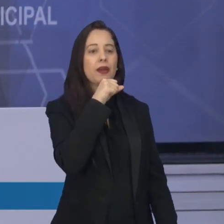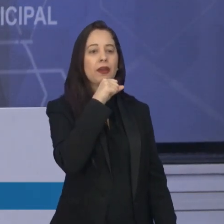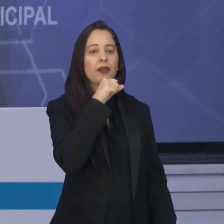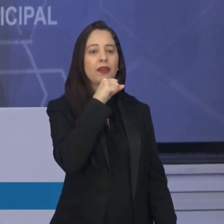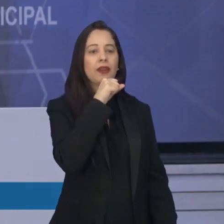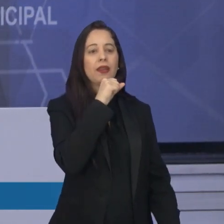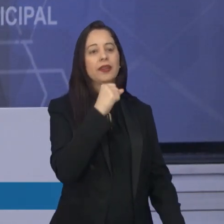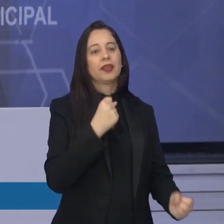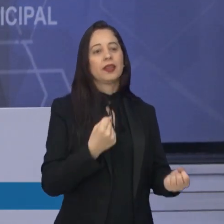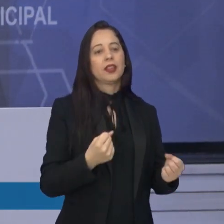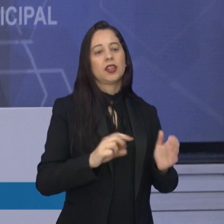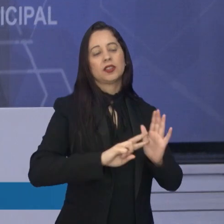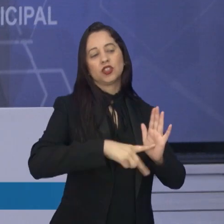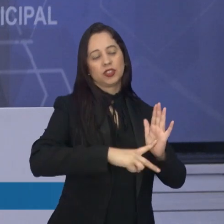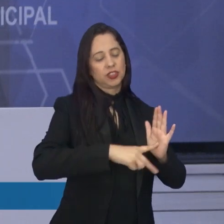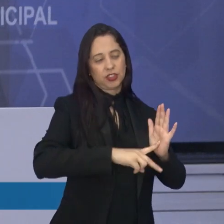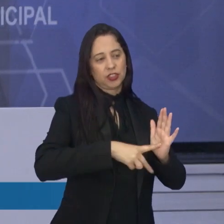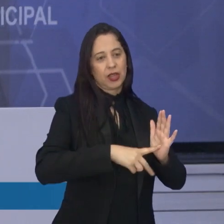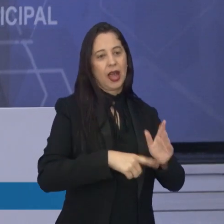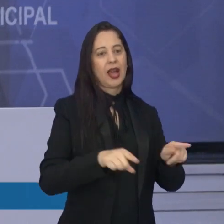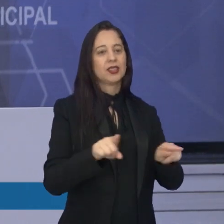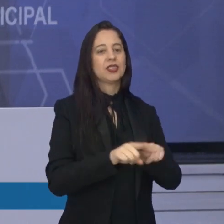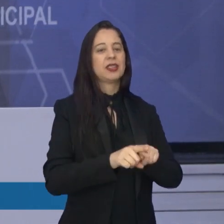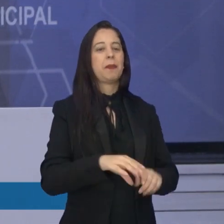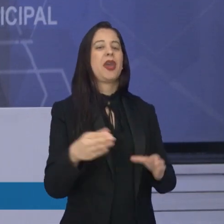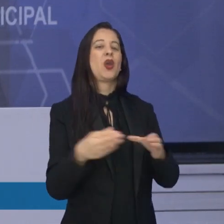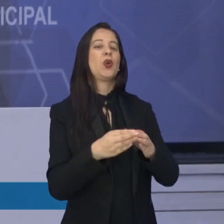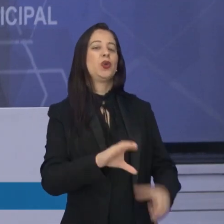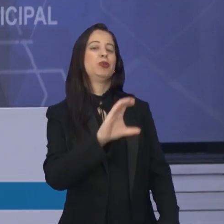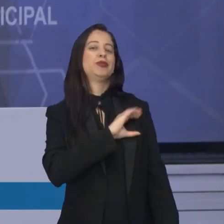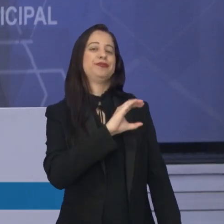e, principalmente, a torcida do Corinthians.